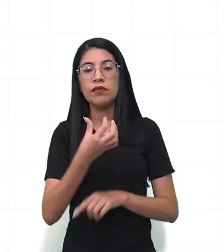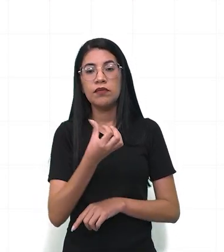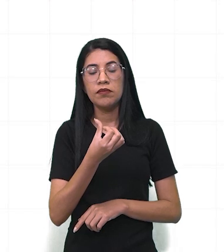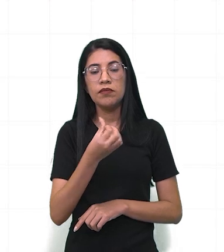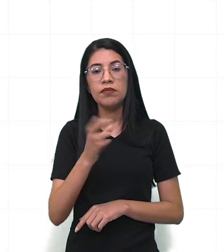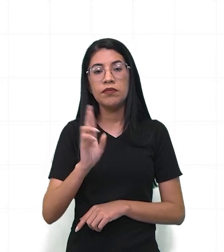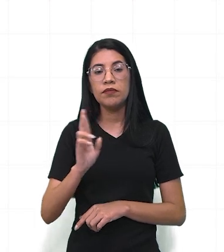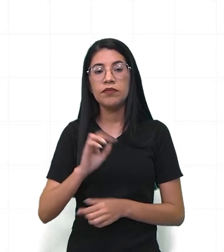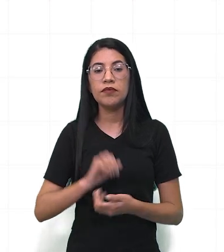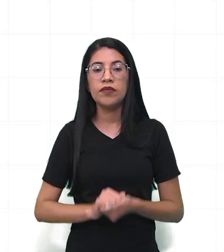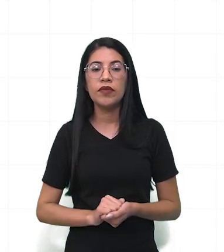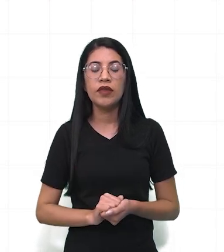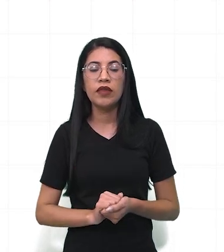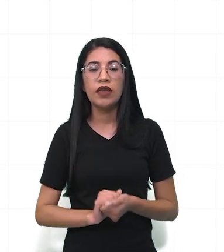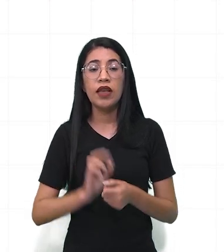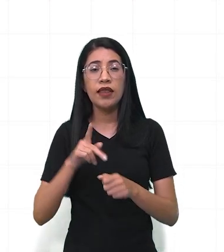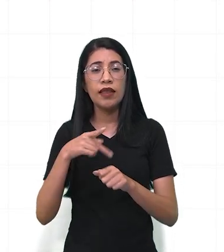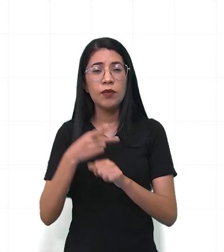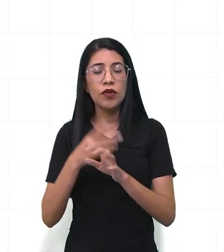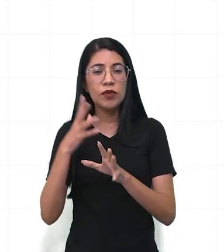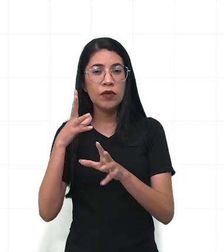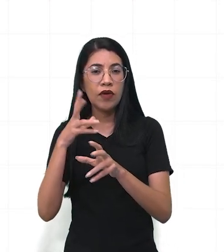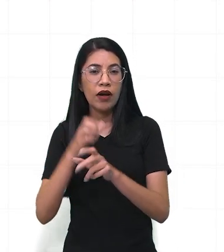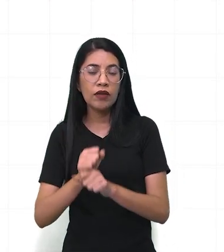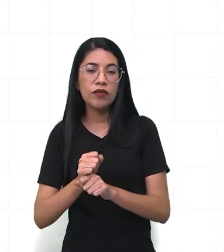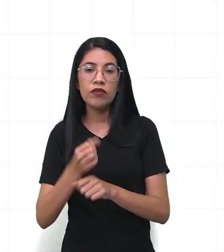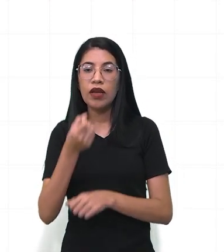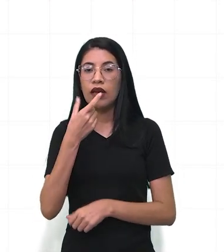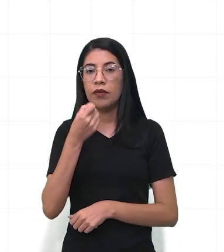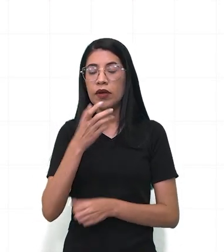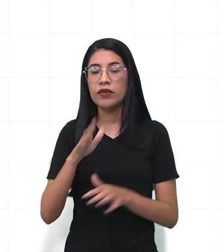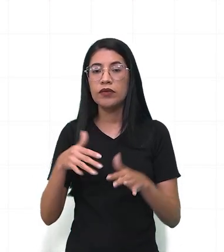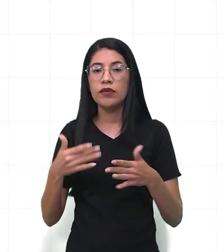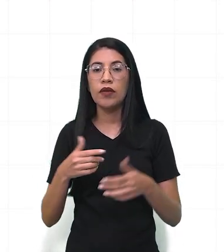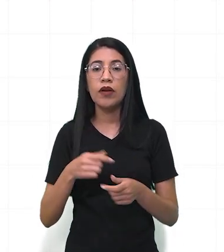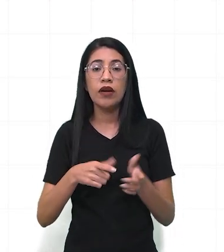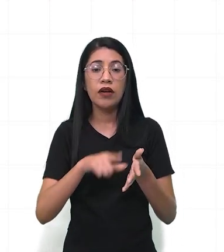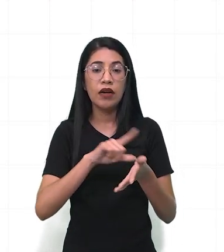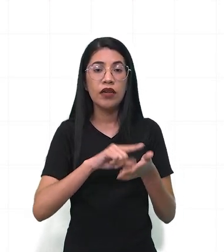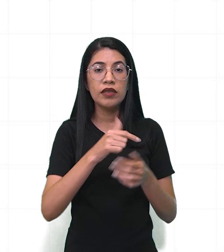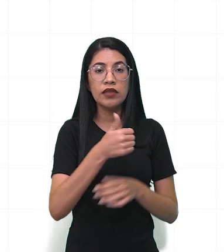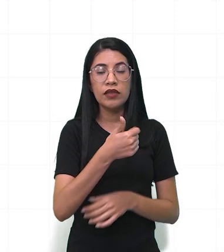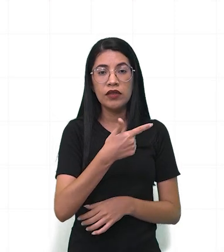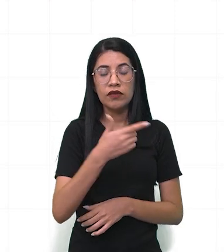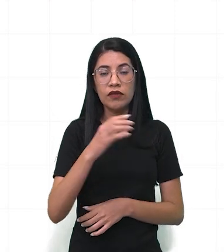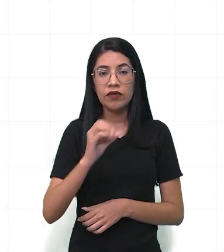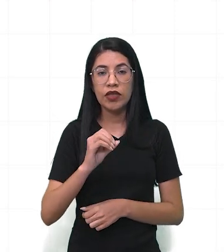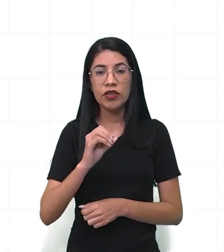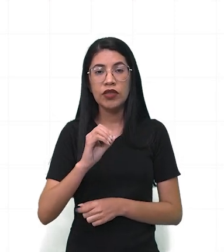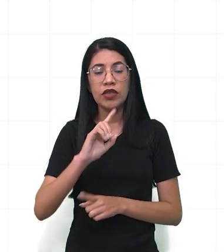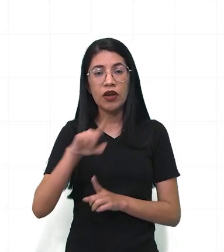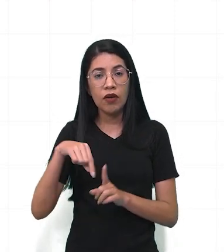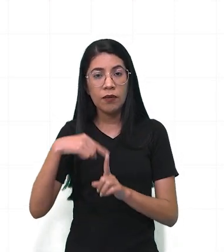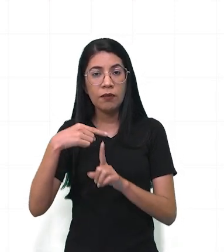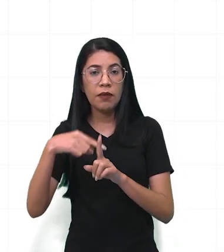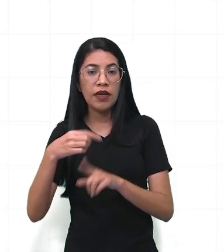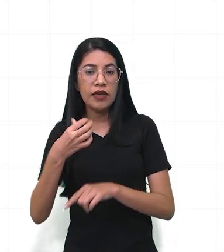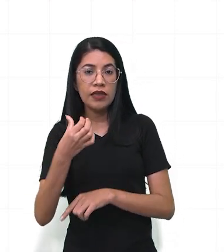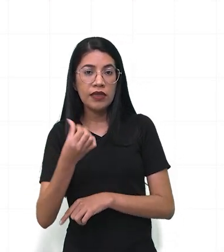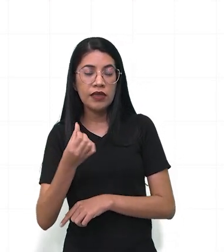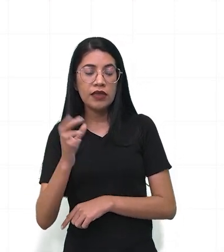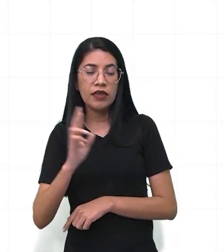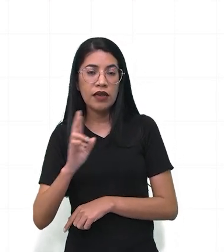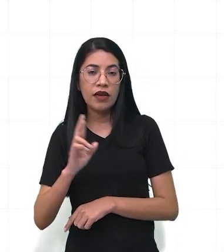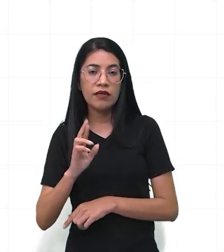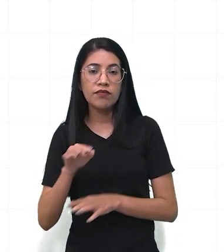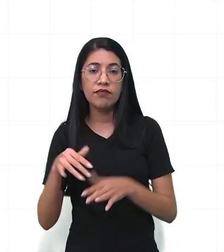o remédio? Ora, se ele era 120 e teve um aumento de R$6, então ele vai passar a custar